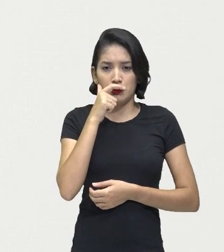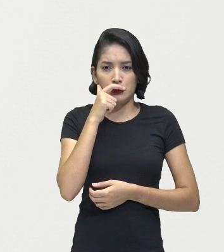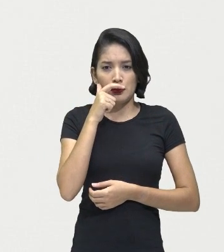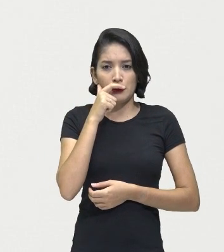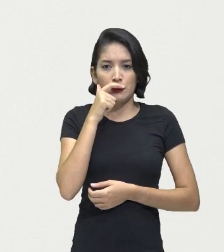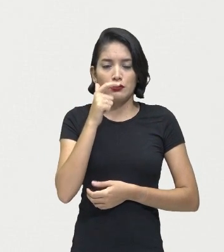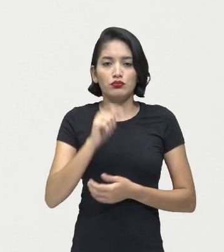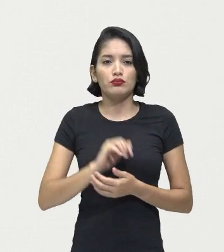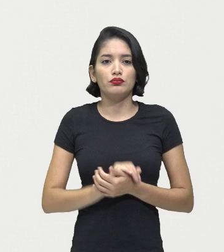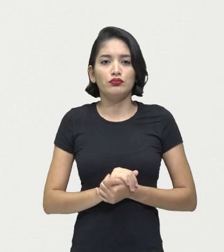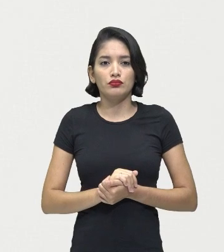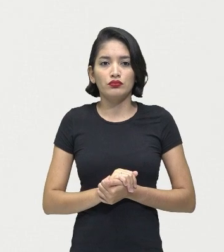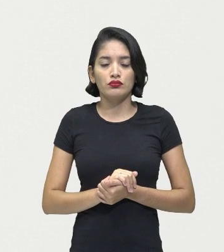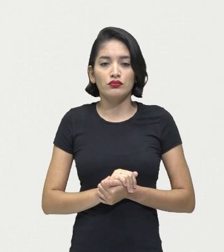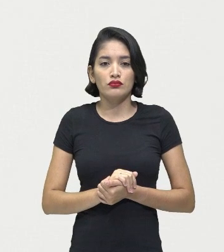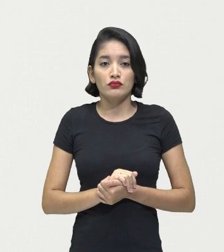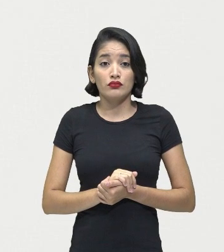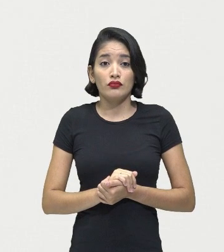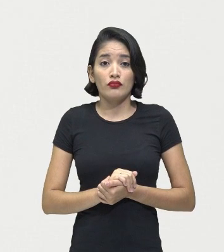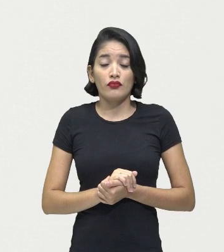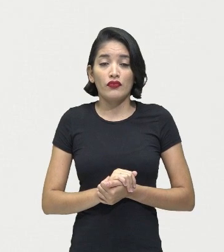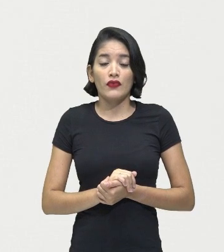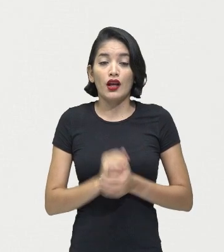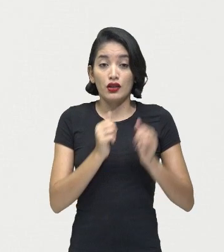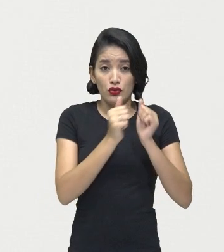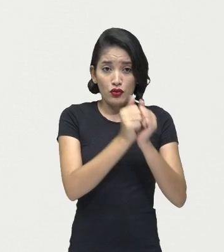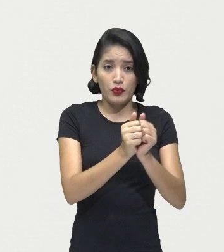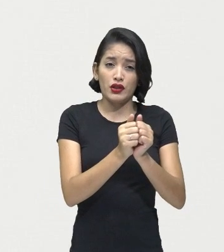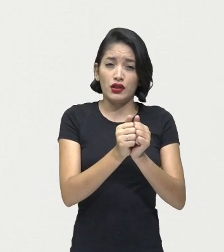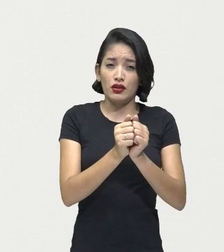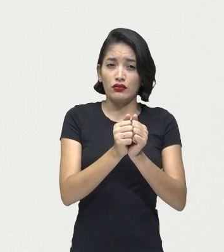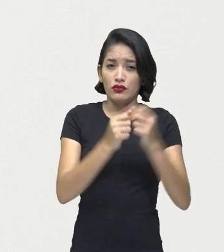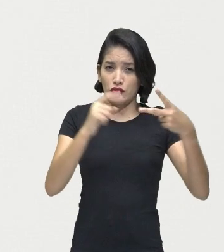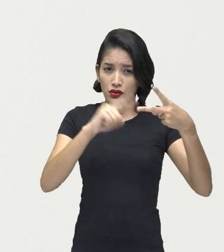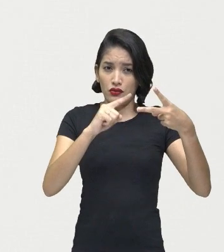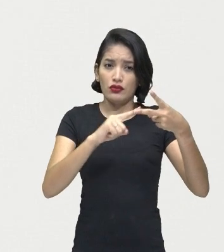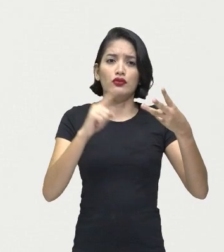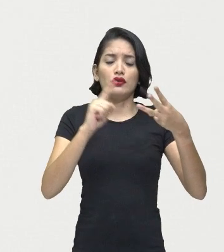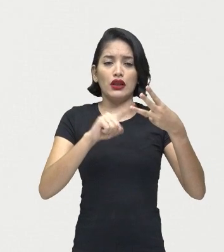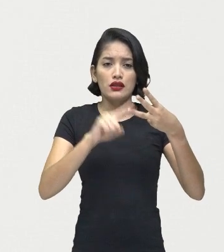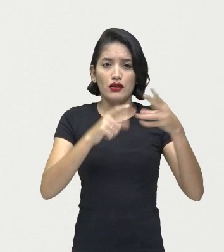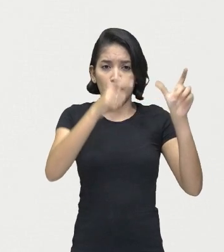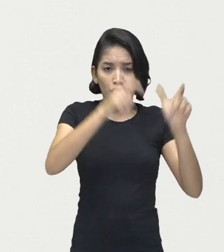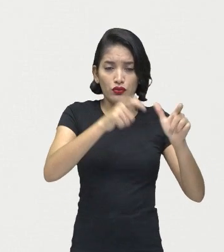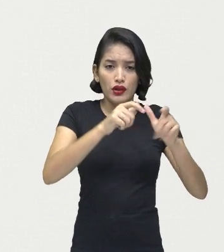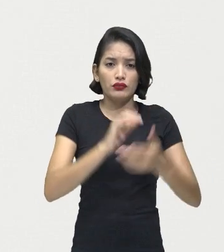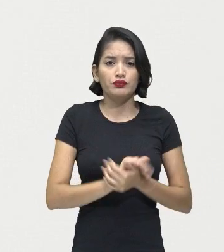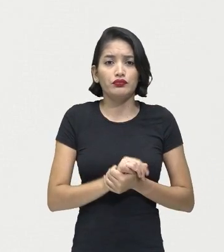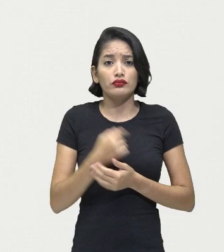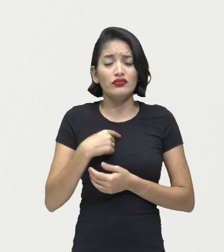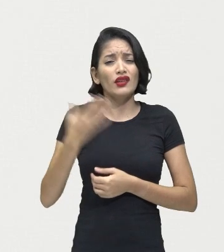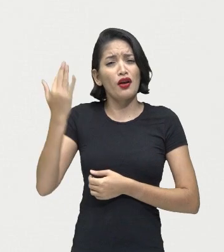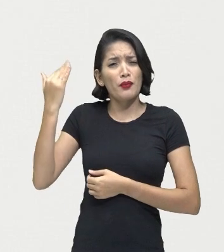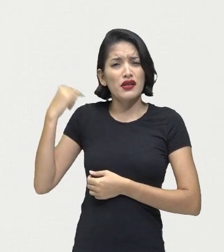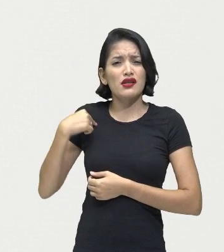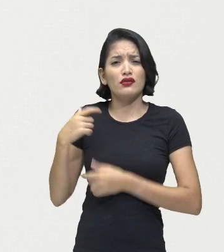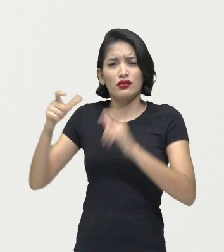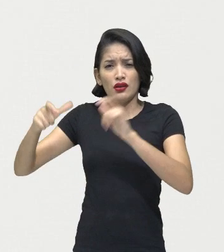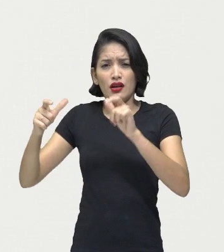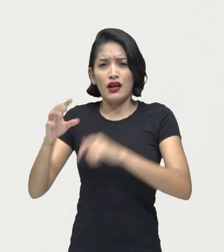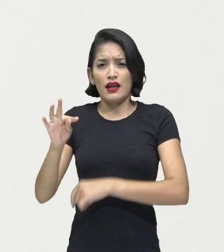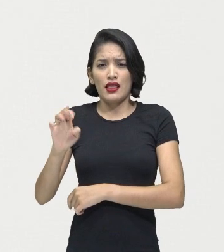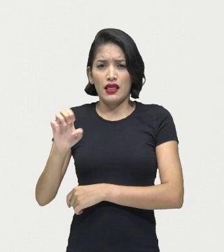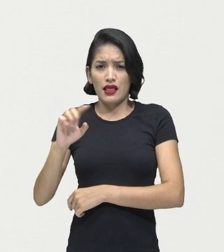pais. De lugar, estive em Tefé. Lugar, Tefé é um lugar. De